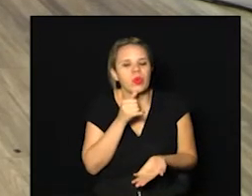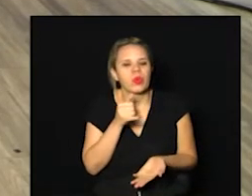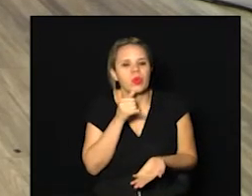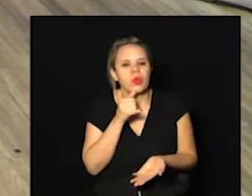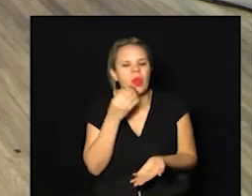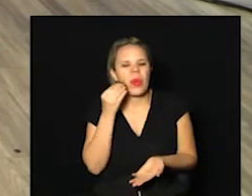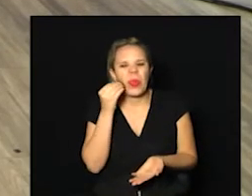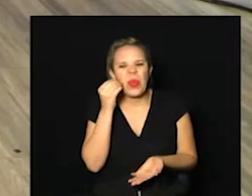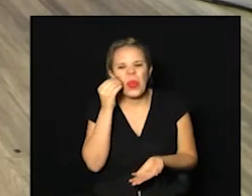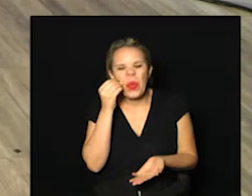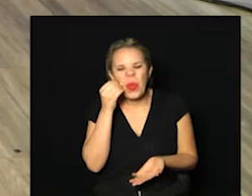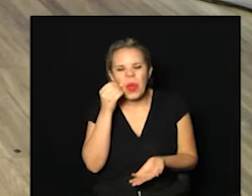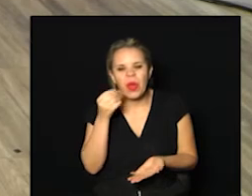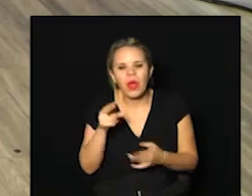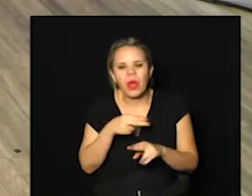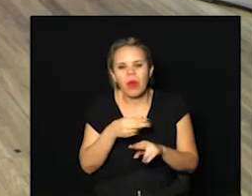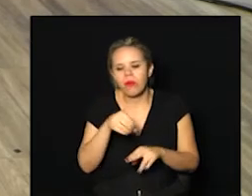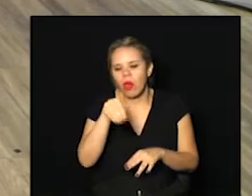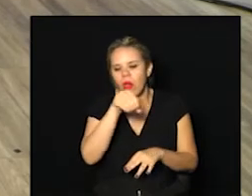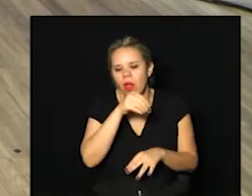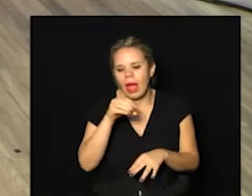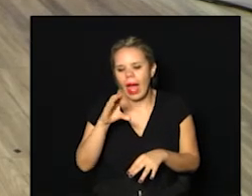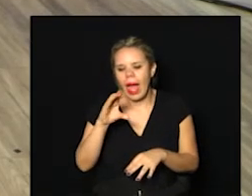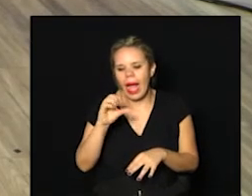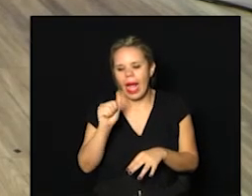amargo com bastante quantidade de cacau?